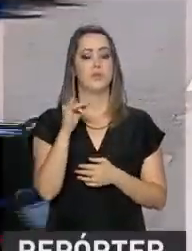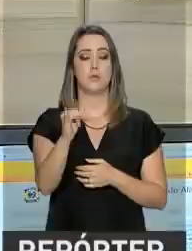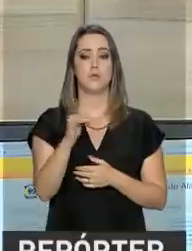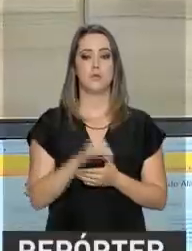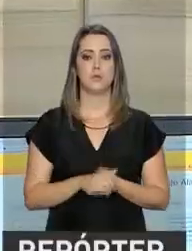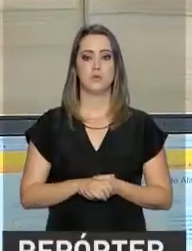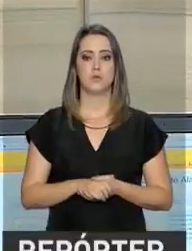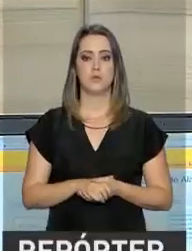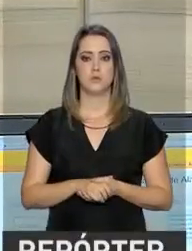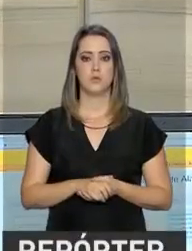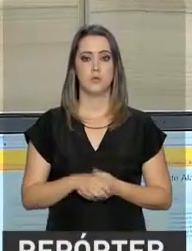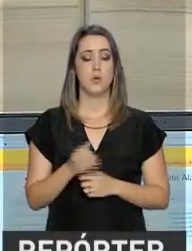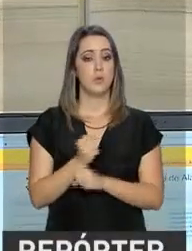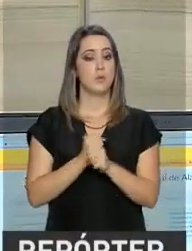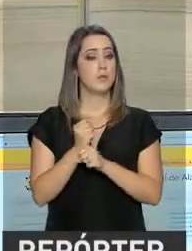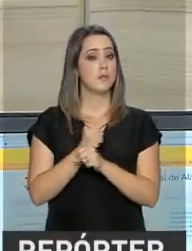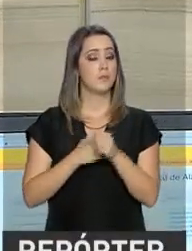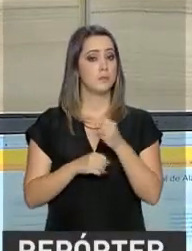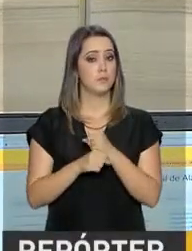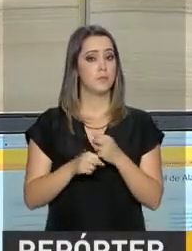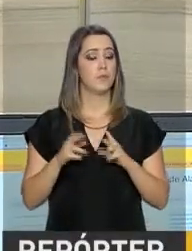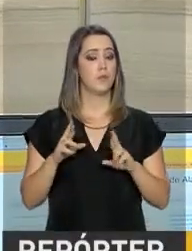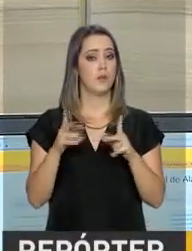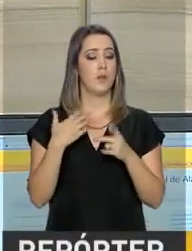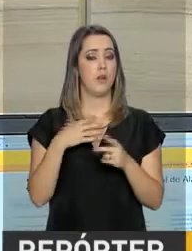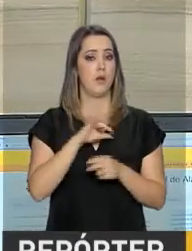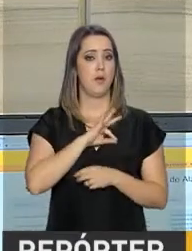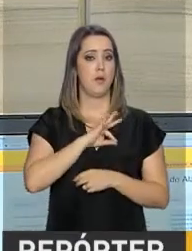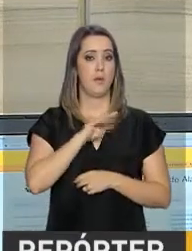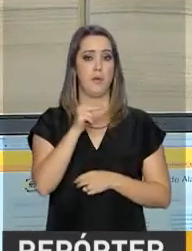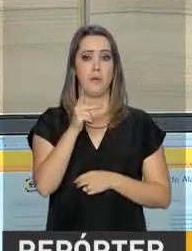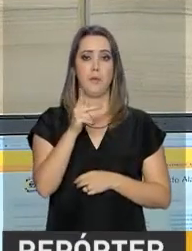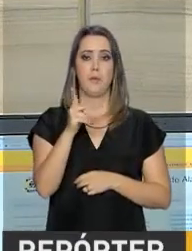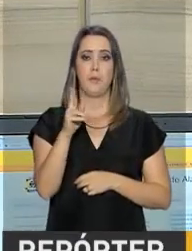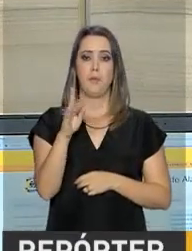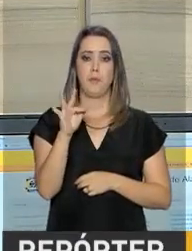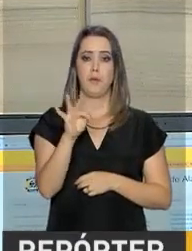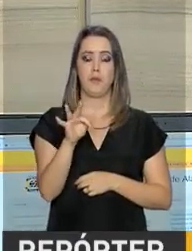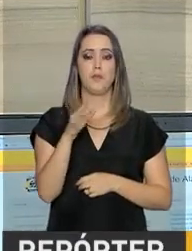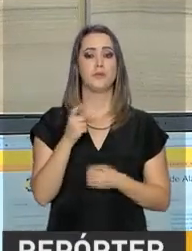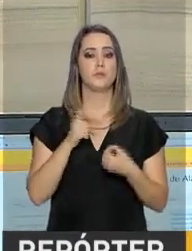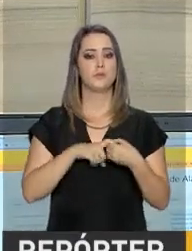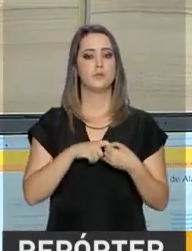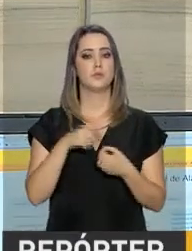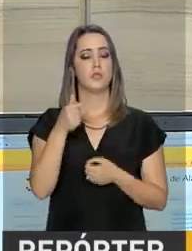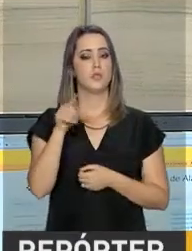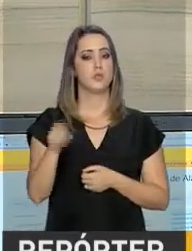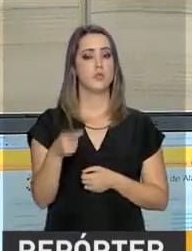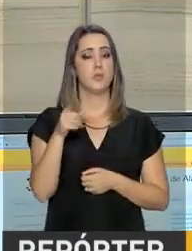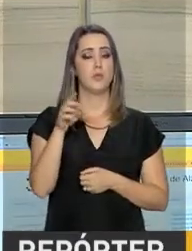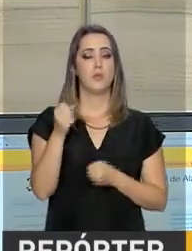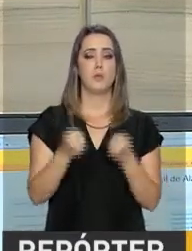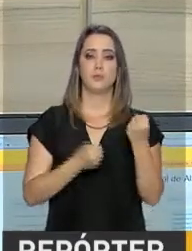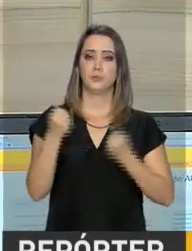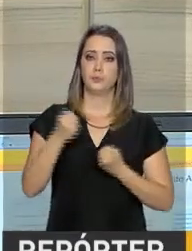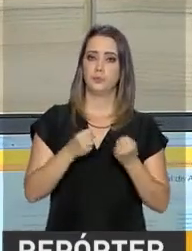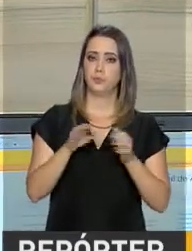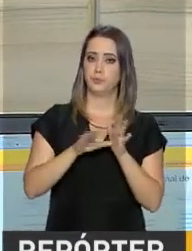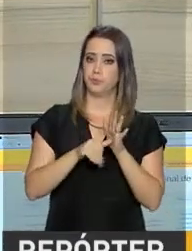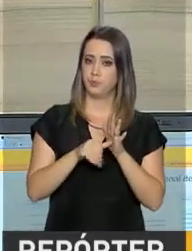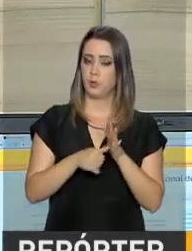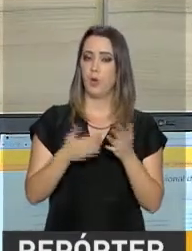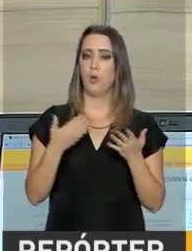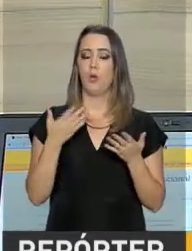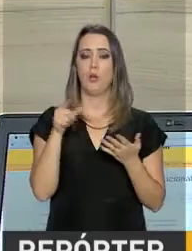dias no ano passado a polícia rodoviária federal recuperou mais de 7 mil veículos com registro de roubo e furto então a nossa expectativa é que para esse ano